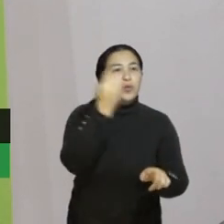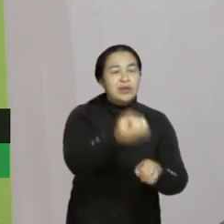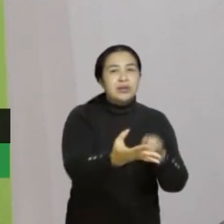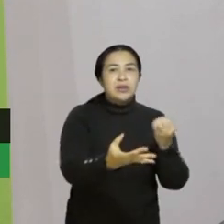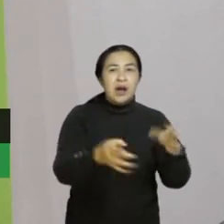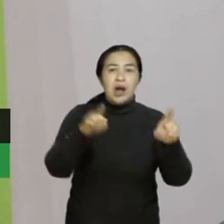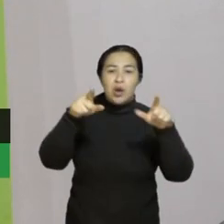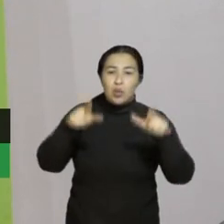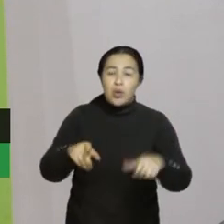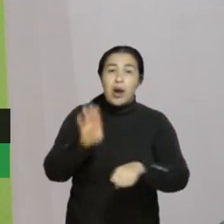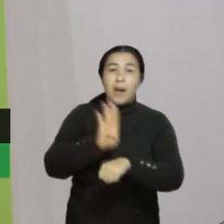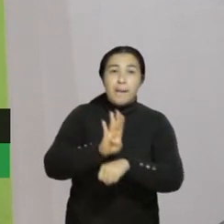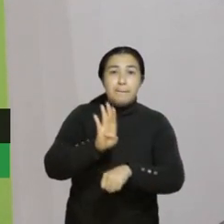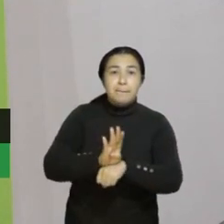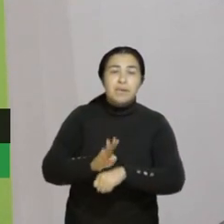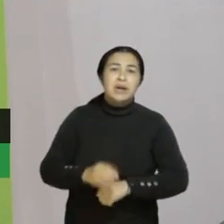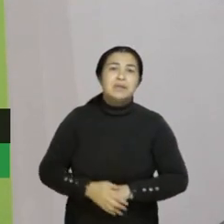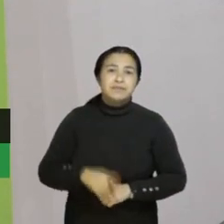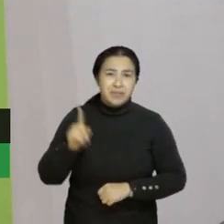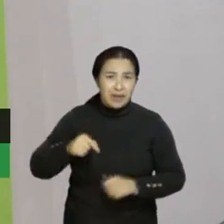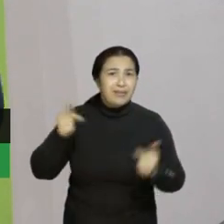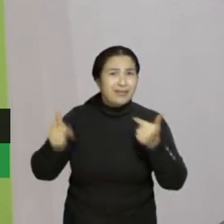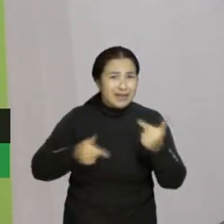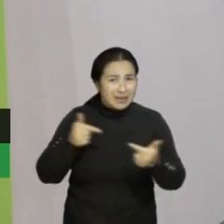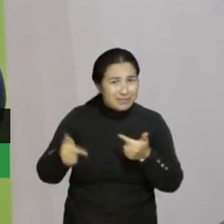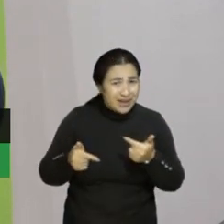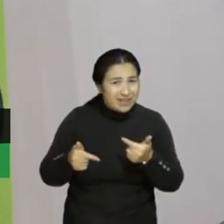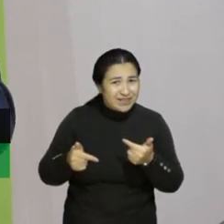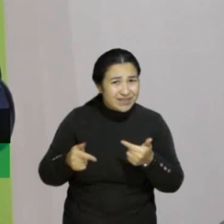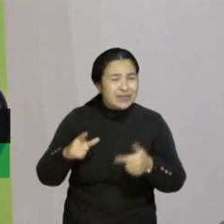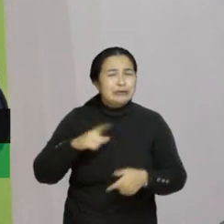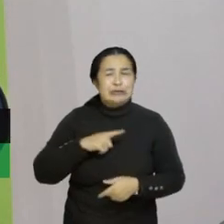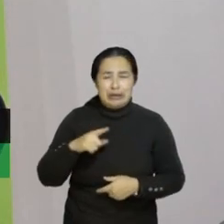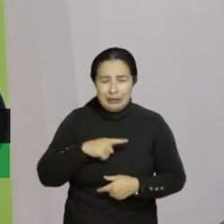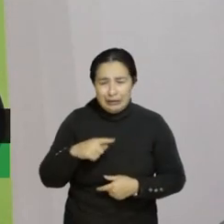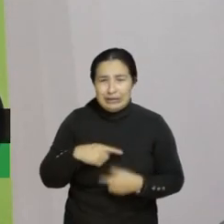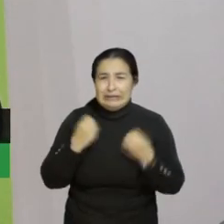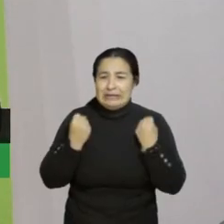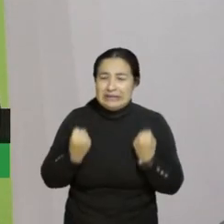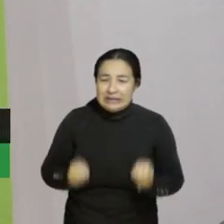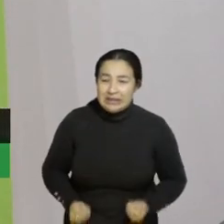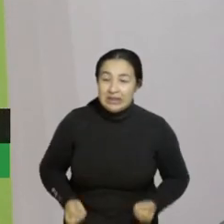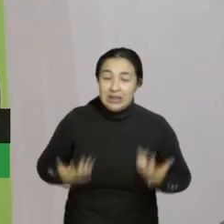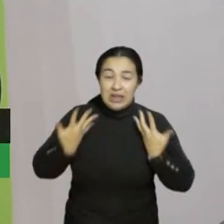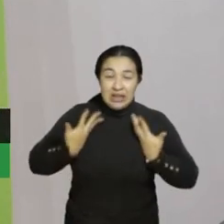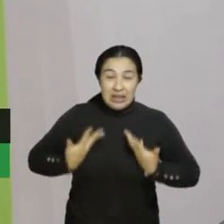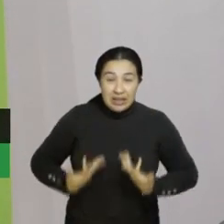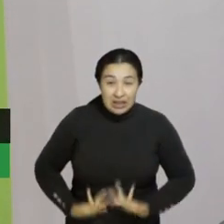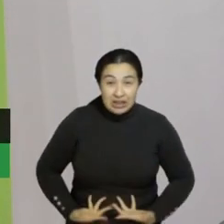mais trabalho? Dá. Leva a exaustão à equipe? Leva. Mas é o dever